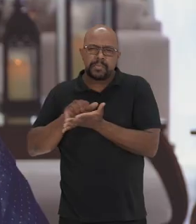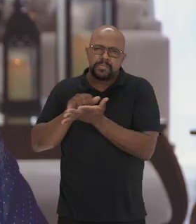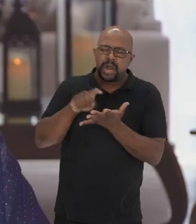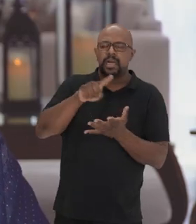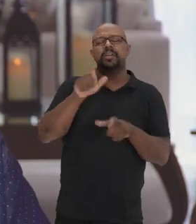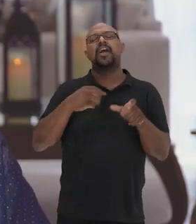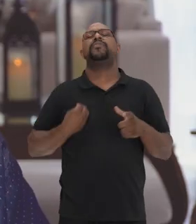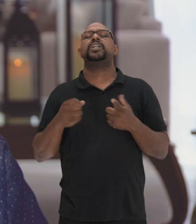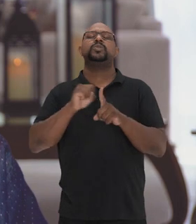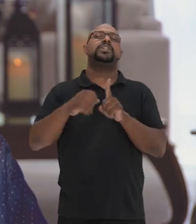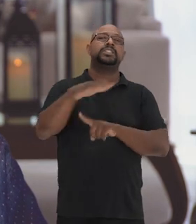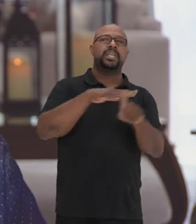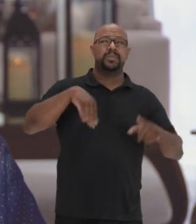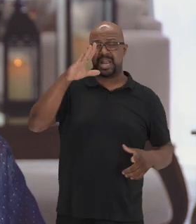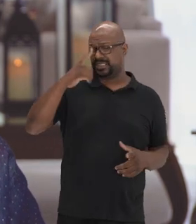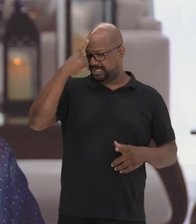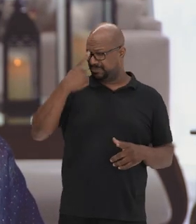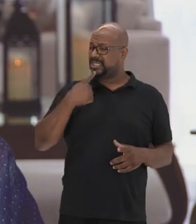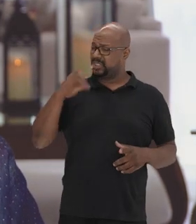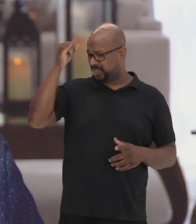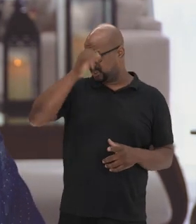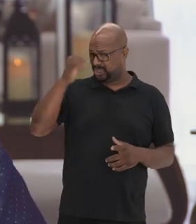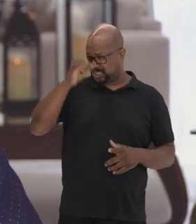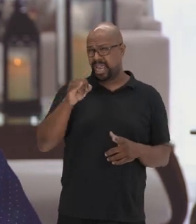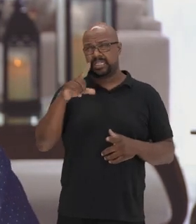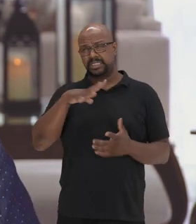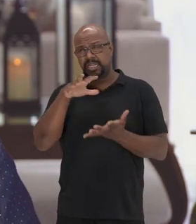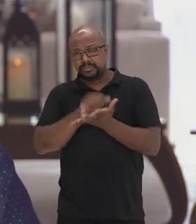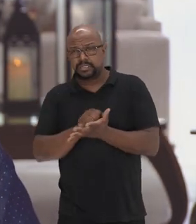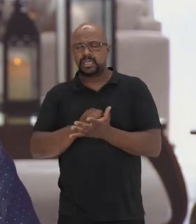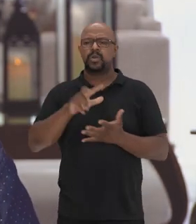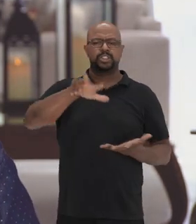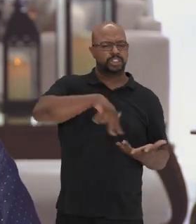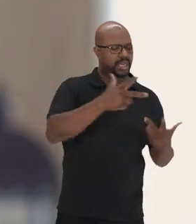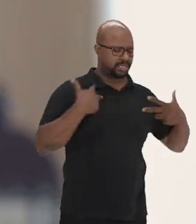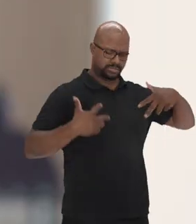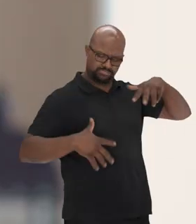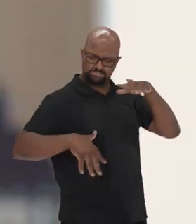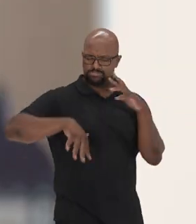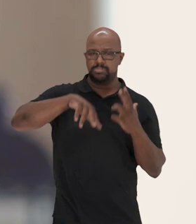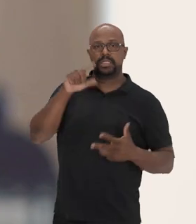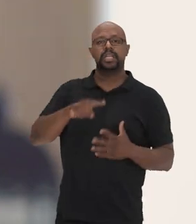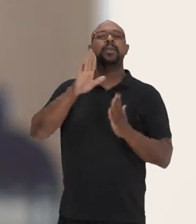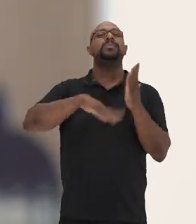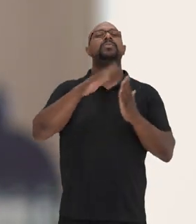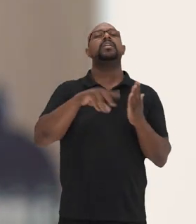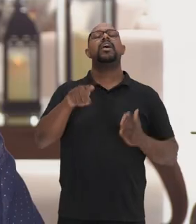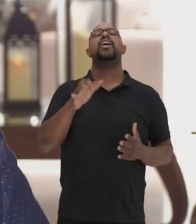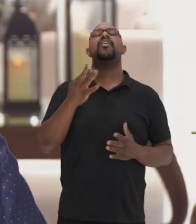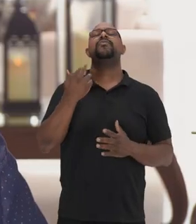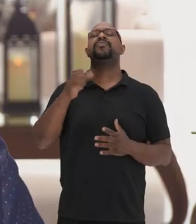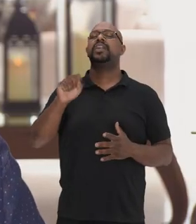deles as mais antigas imagens dos escravizados capitados em postura de dança no Brasil são do pintor